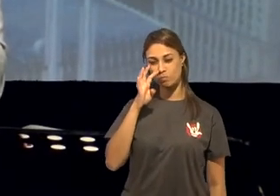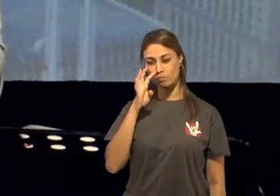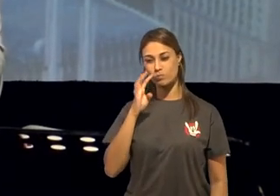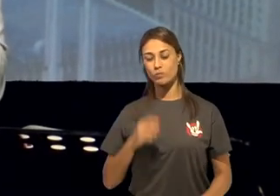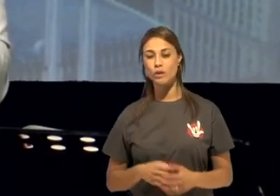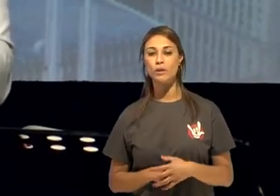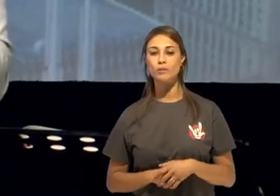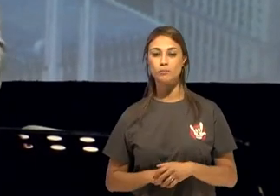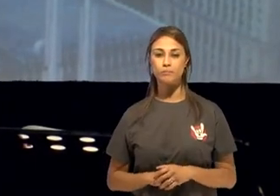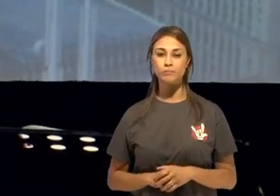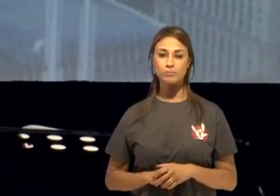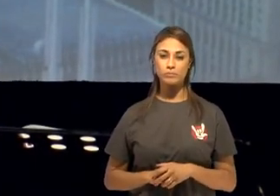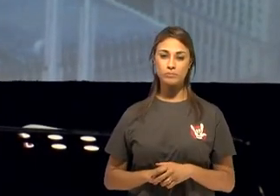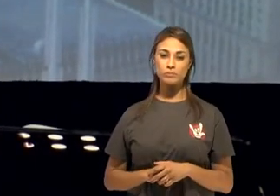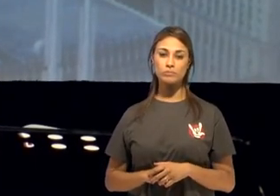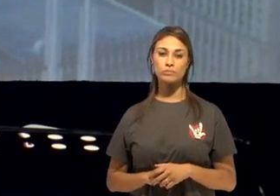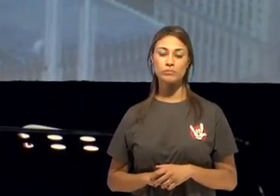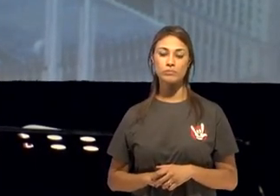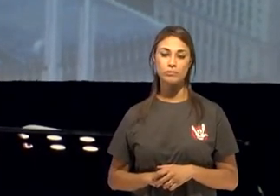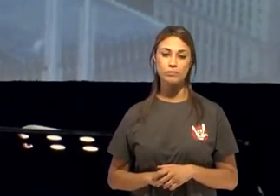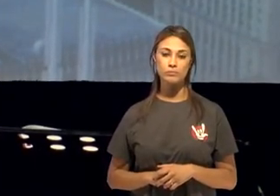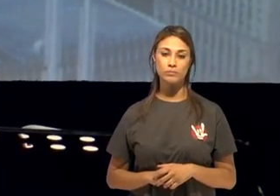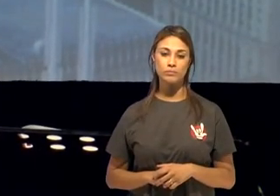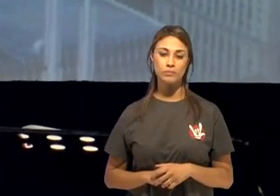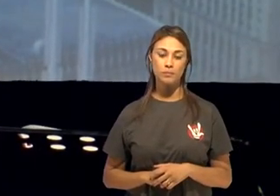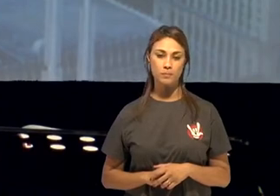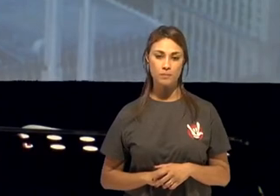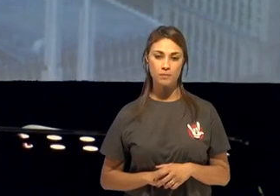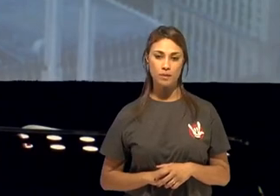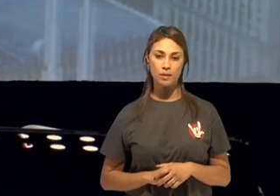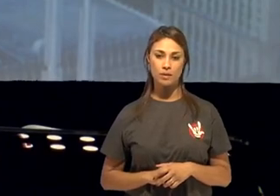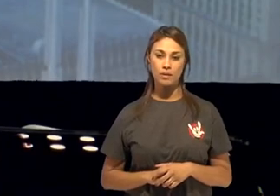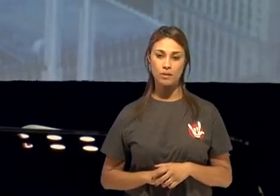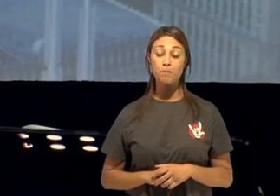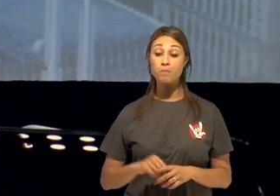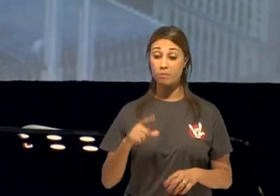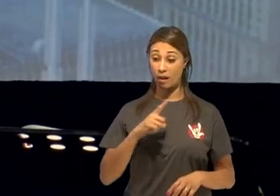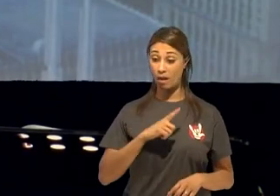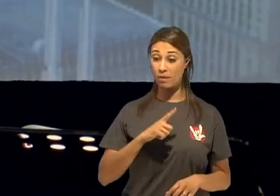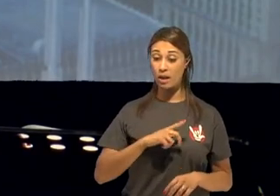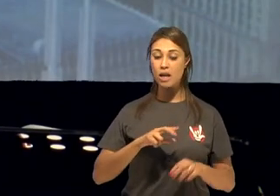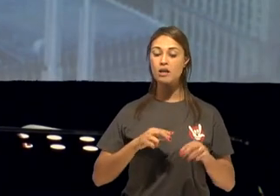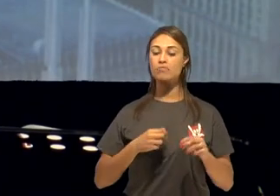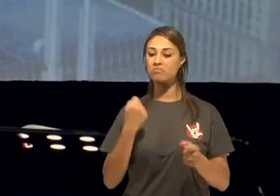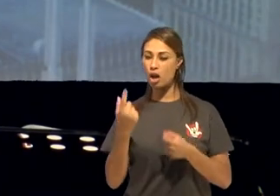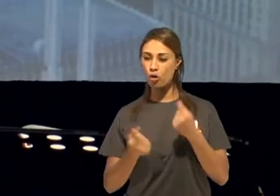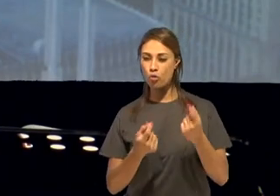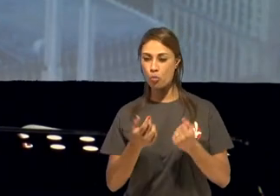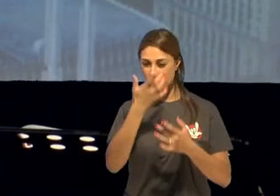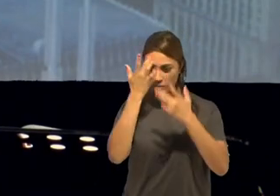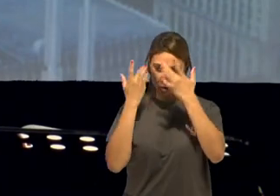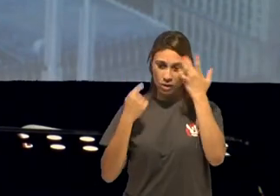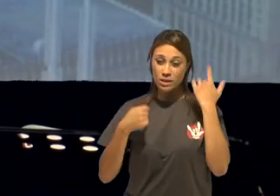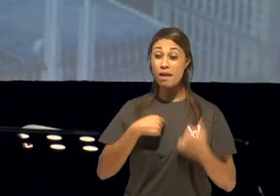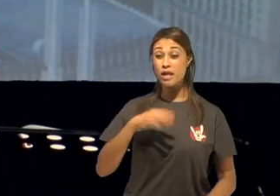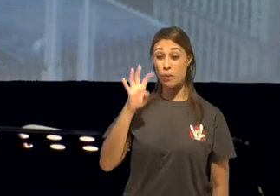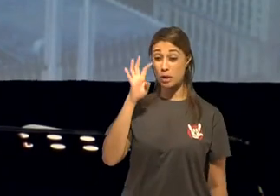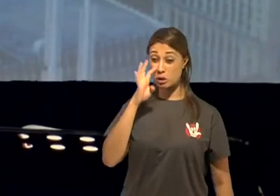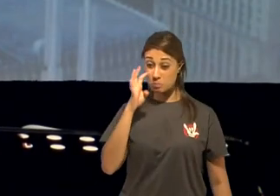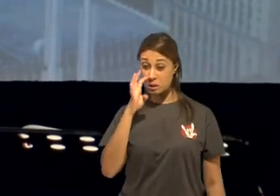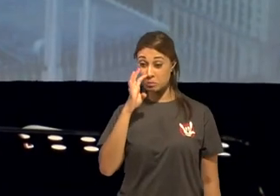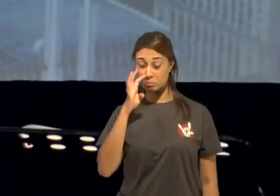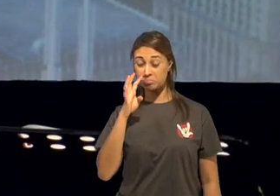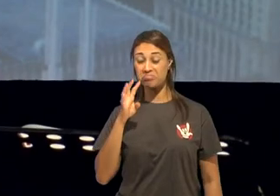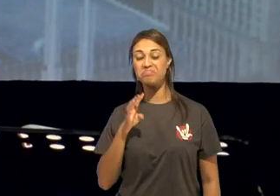Giovanni, conversar com eles e aprender. A gente está lá na praia, lá no apartamento, fechado,